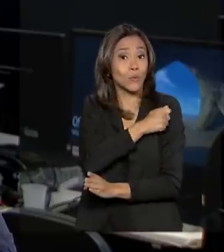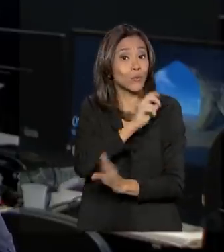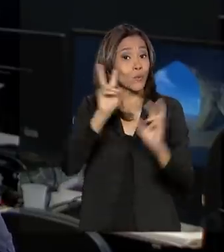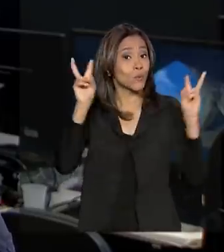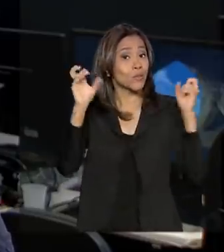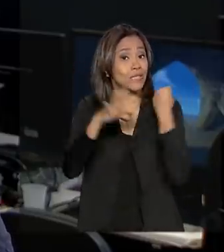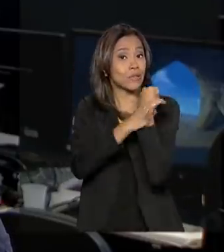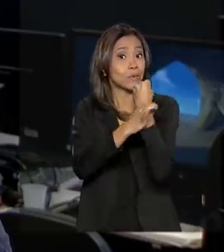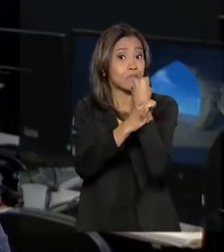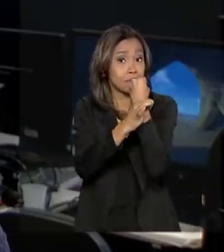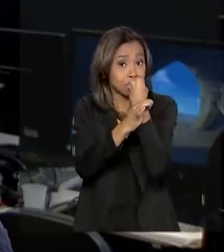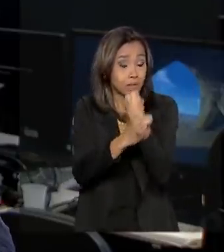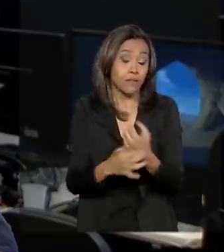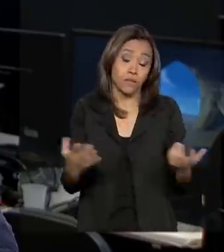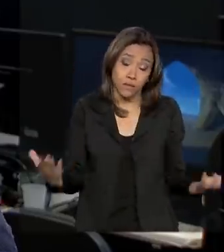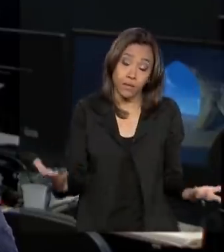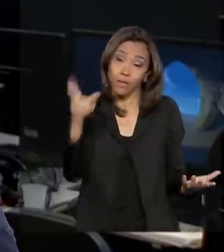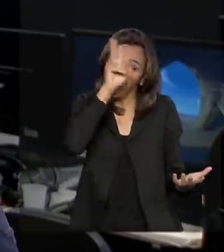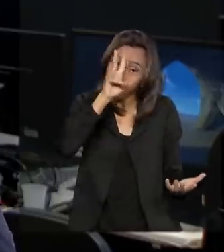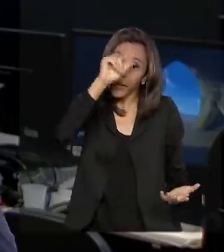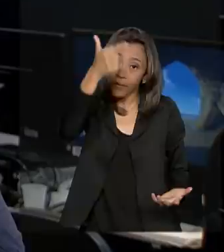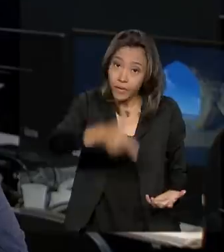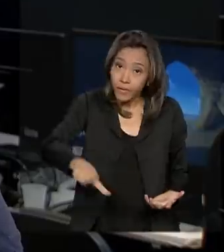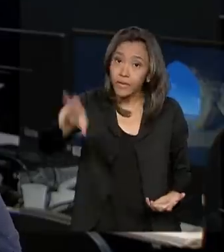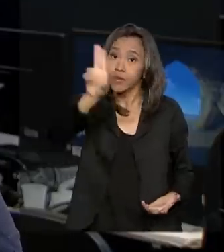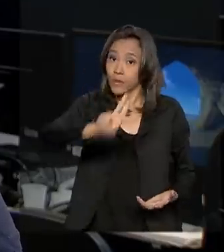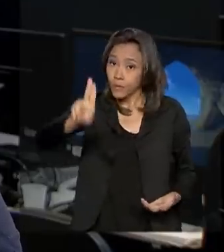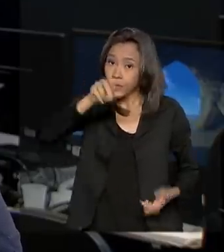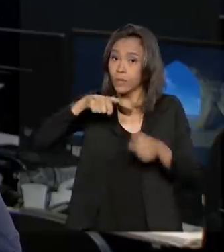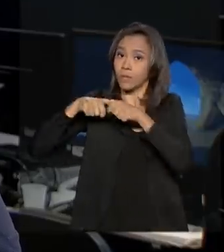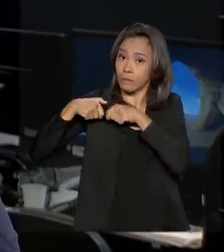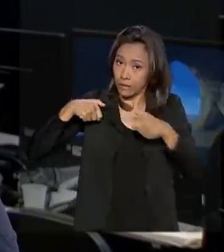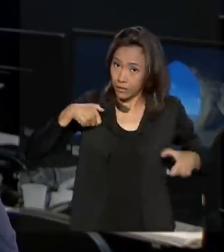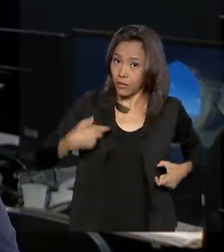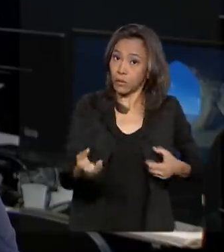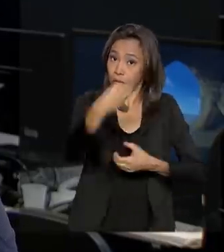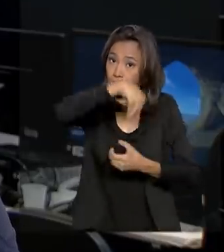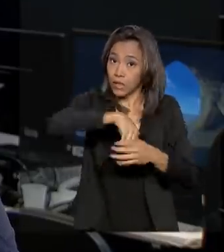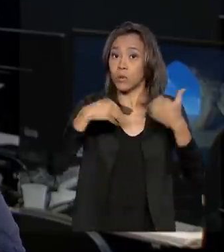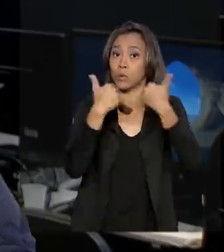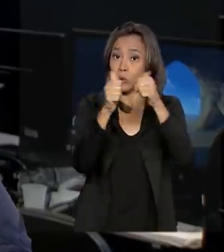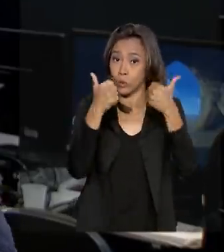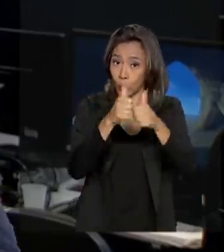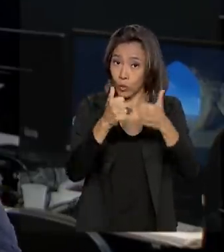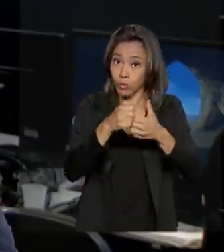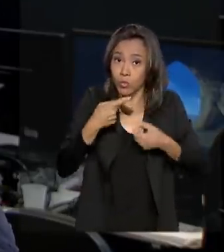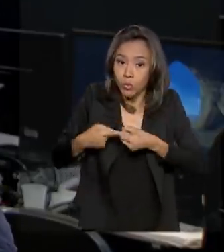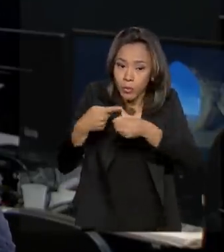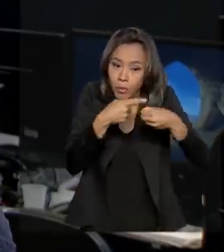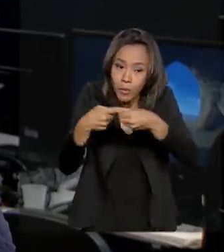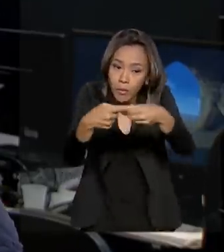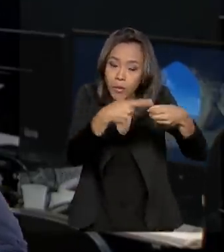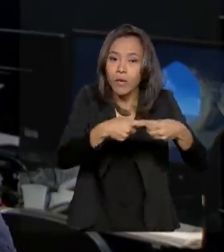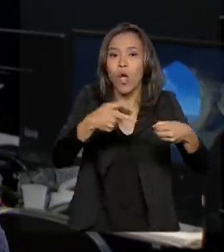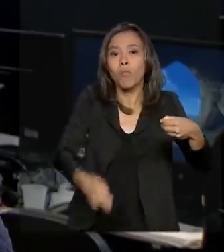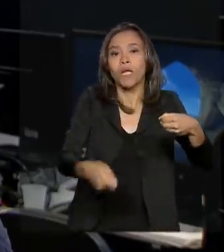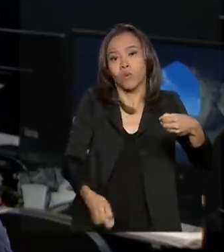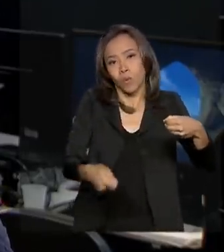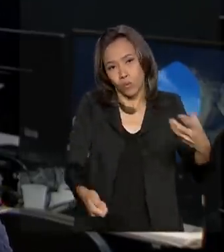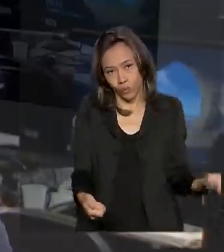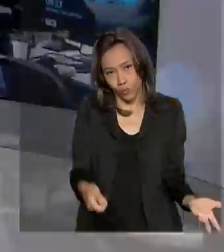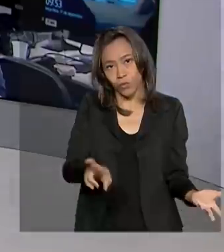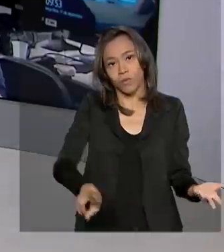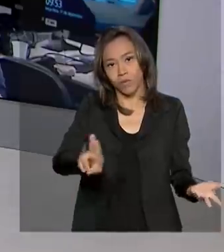vale lembrar que o uso do cinto de segurança inclusive nos ônibus intermunicipais é obrigatório